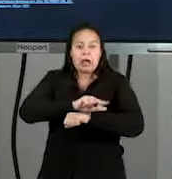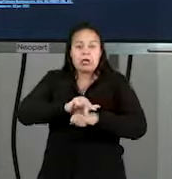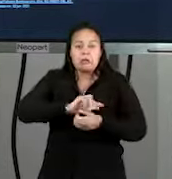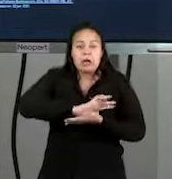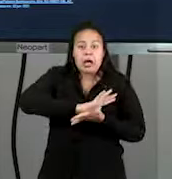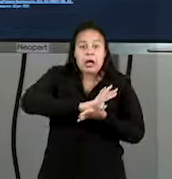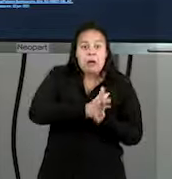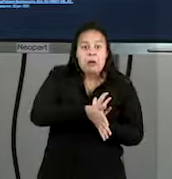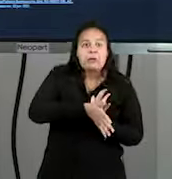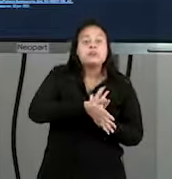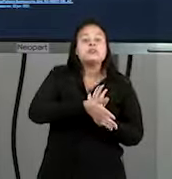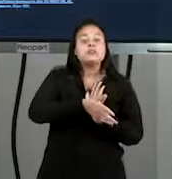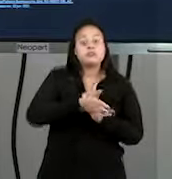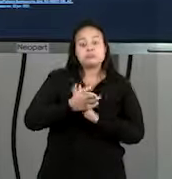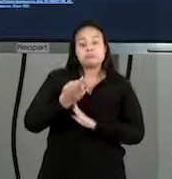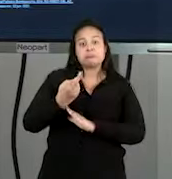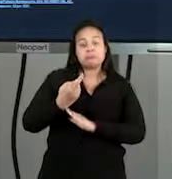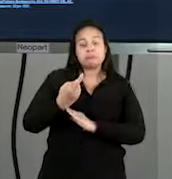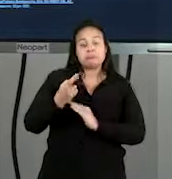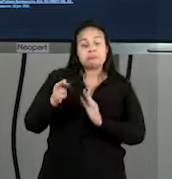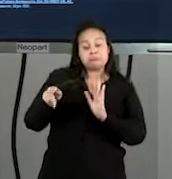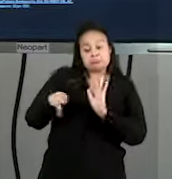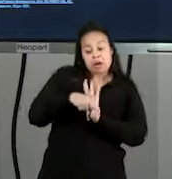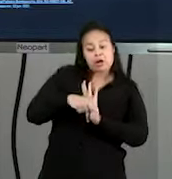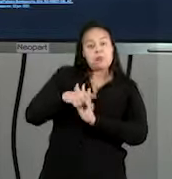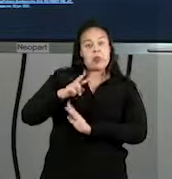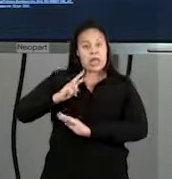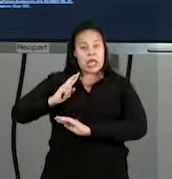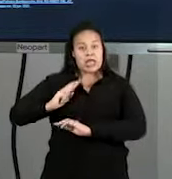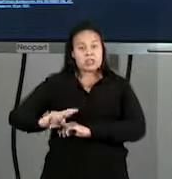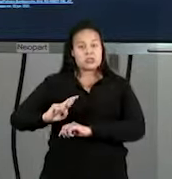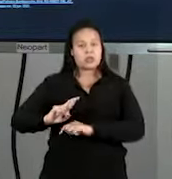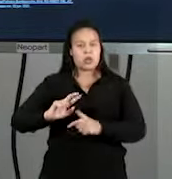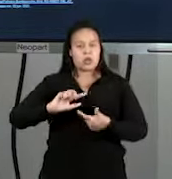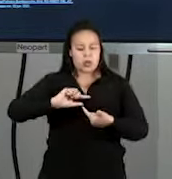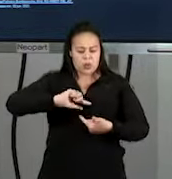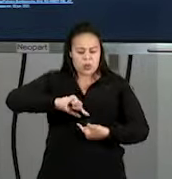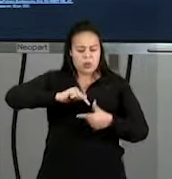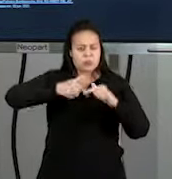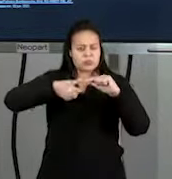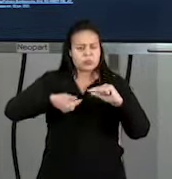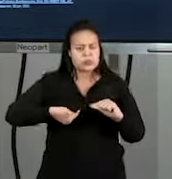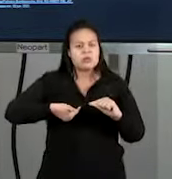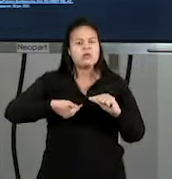preconceito religioso contra os judeus. Professora, mas racismo